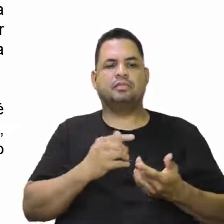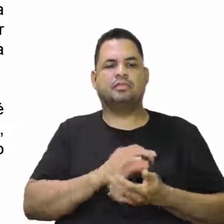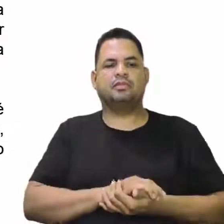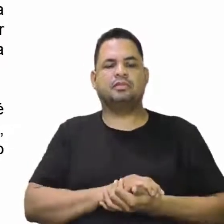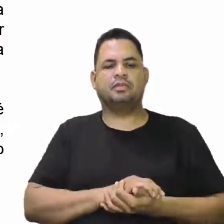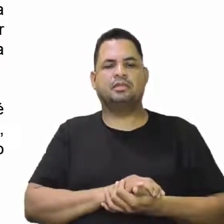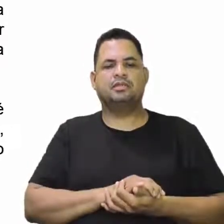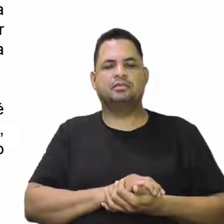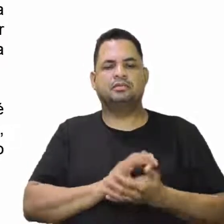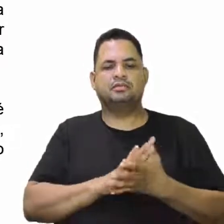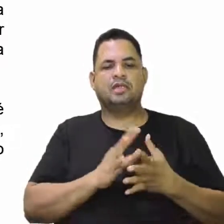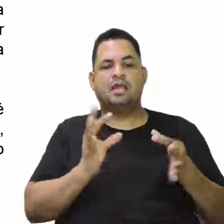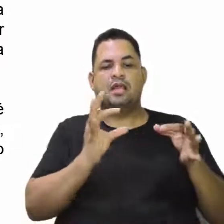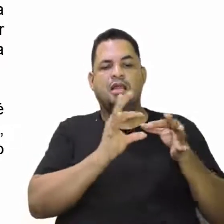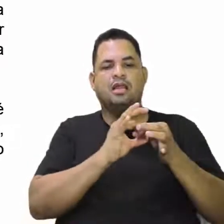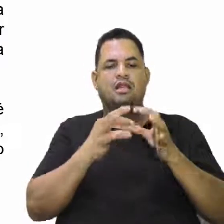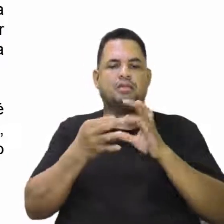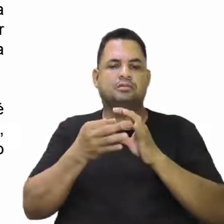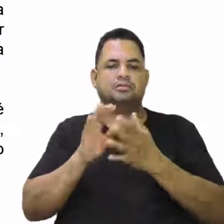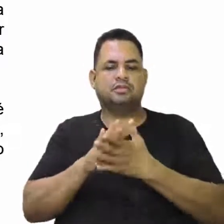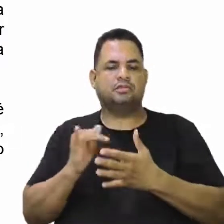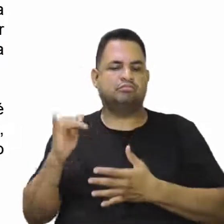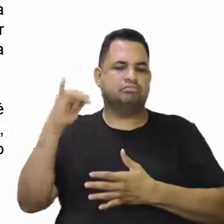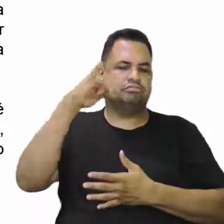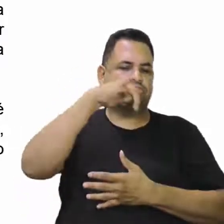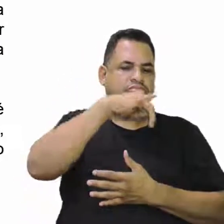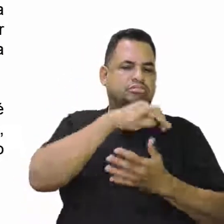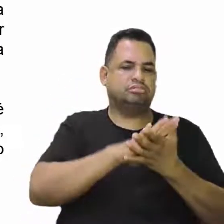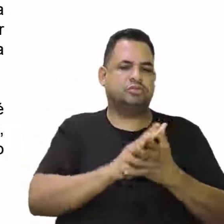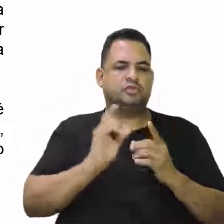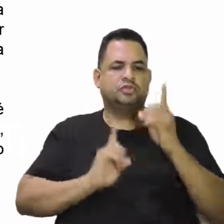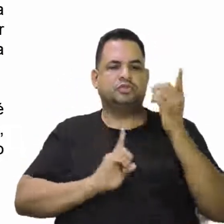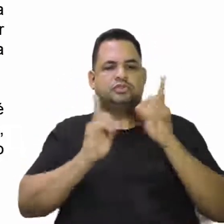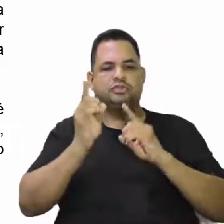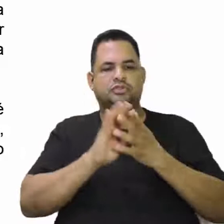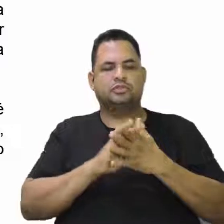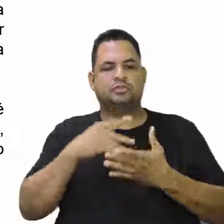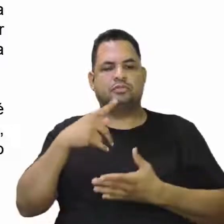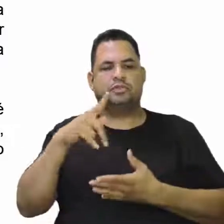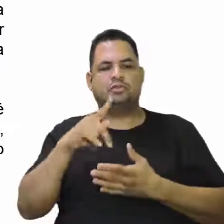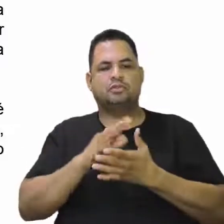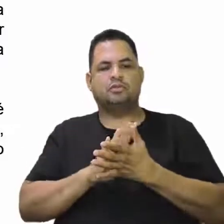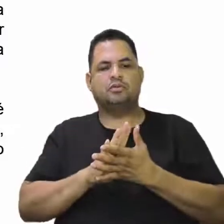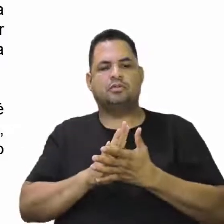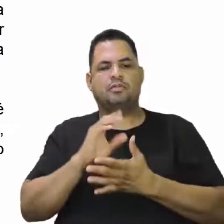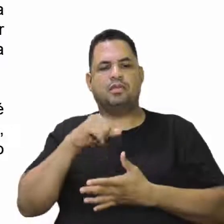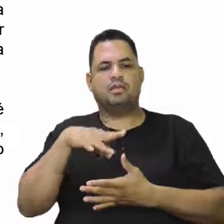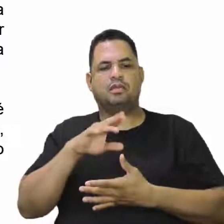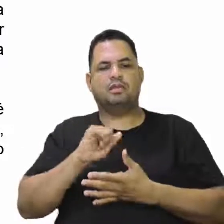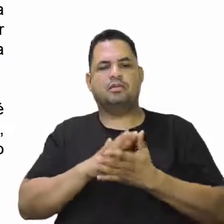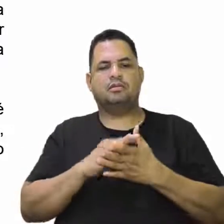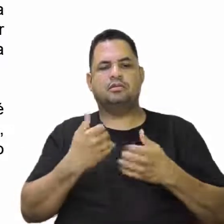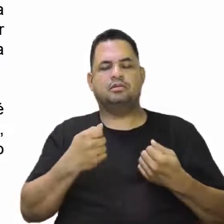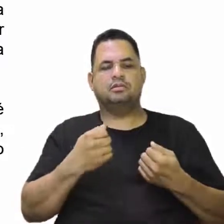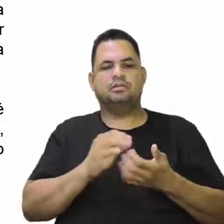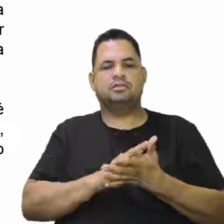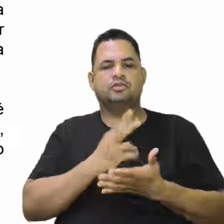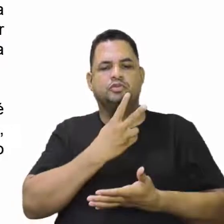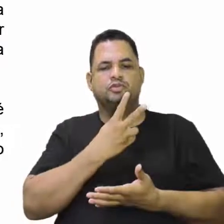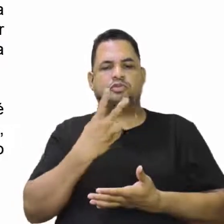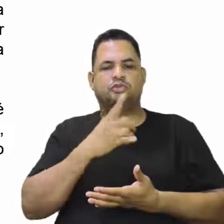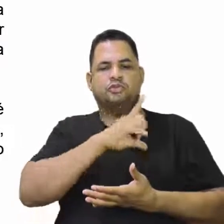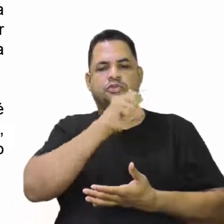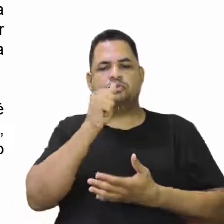as conexões não são amigáveis, Chile, Peru ou Miami. Então, você vai levar 2 dias